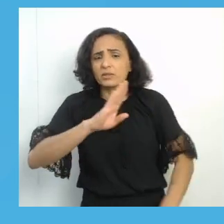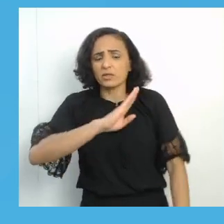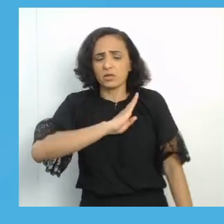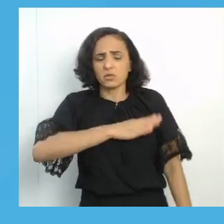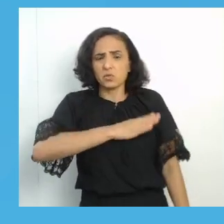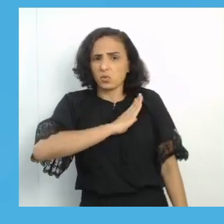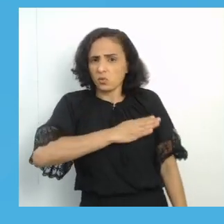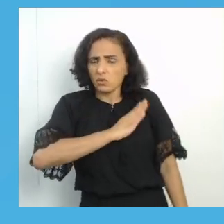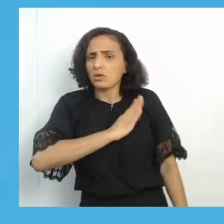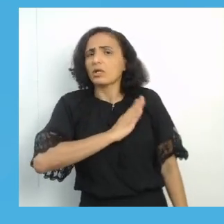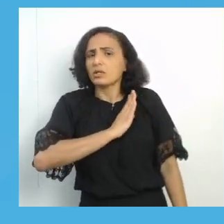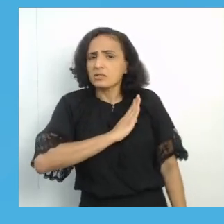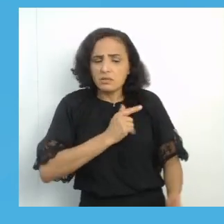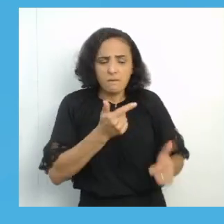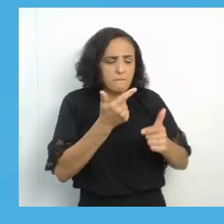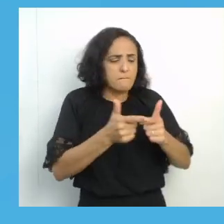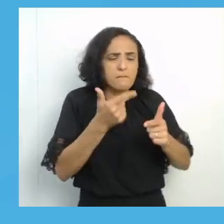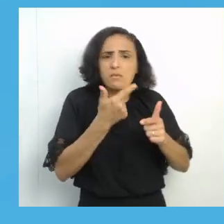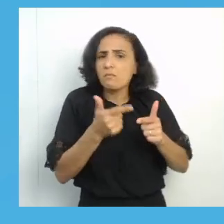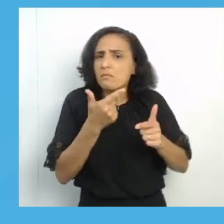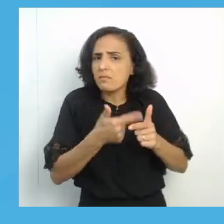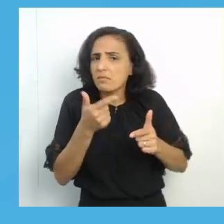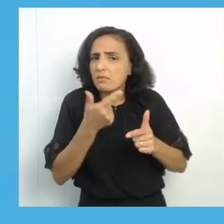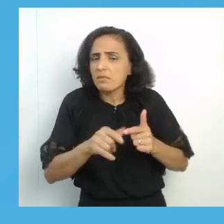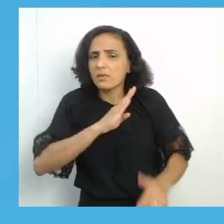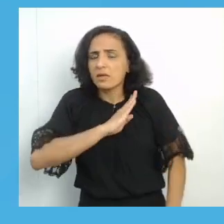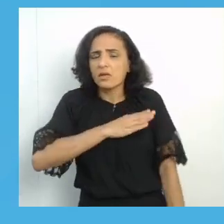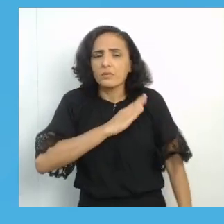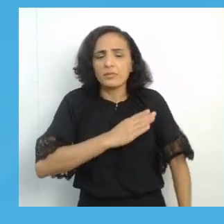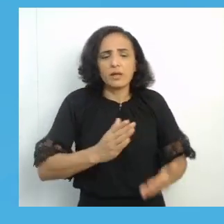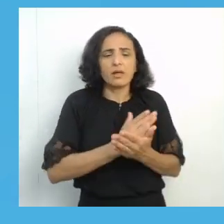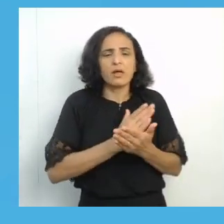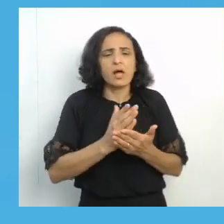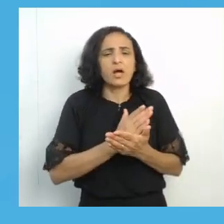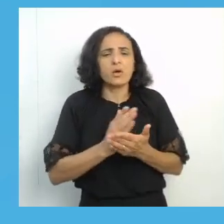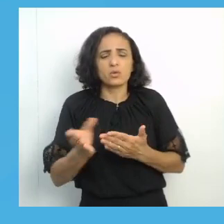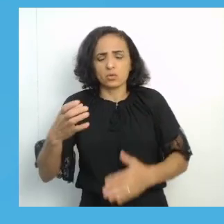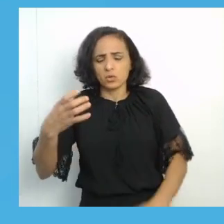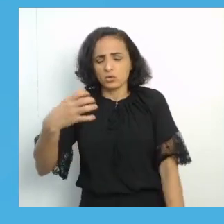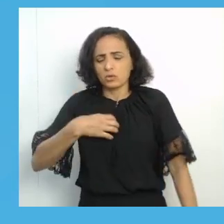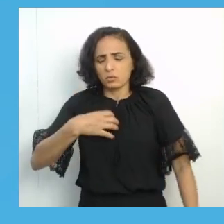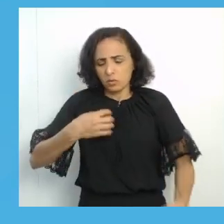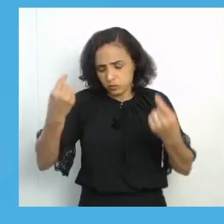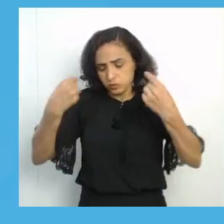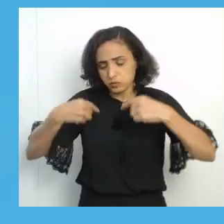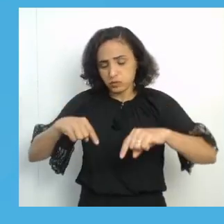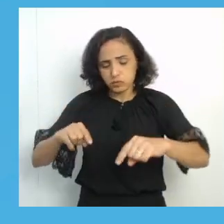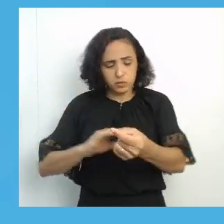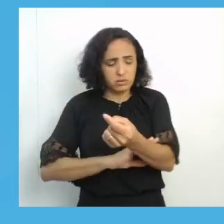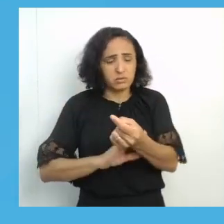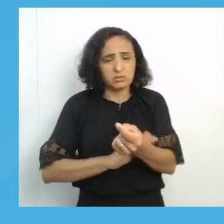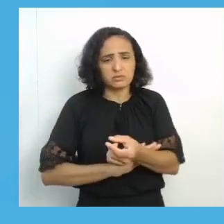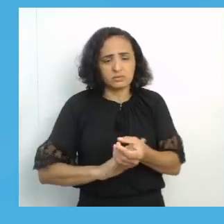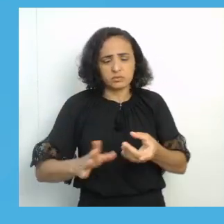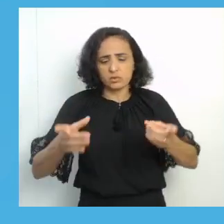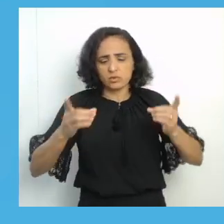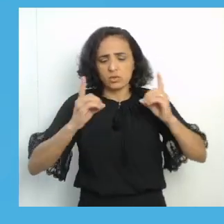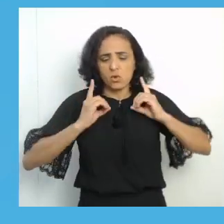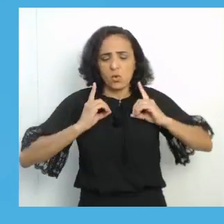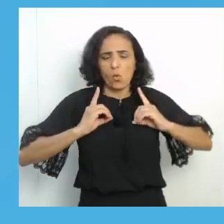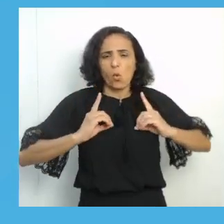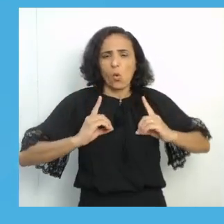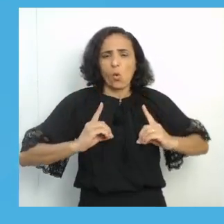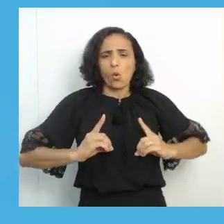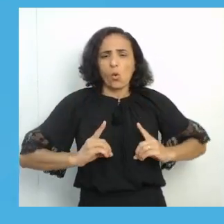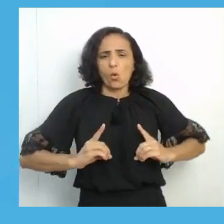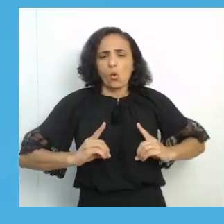miocárdio, as convulsões, os acidentes cardiovasculares, a depressão respiratória, que tem